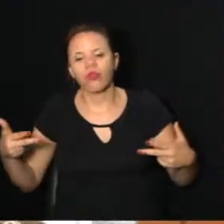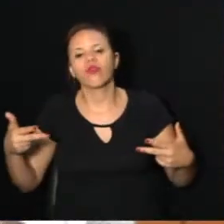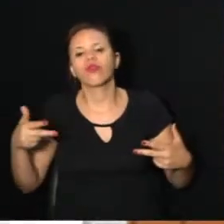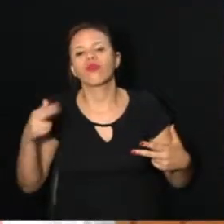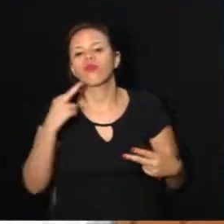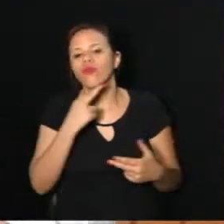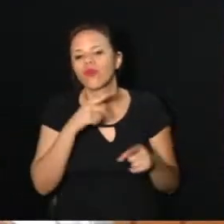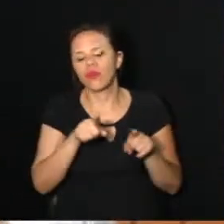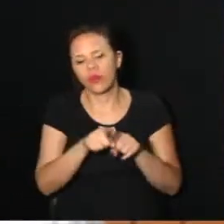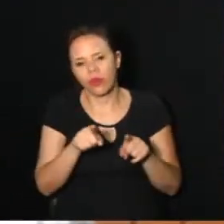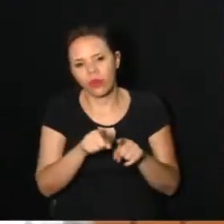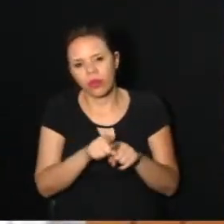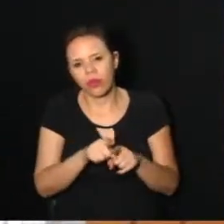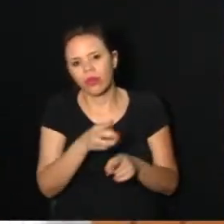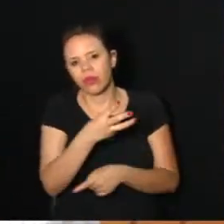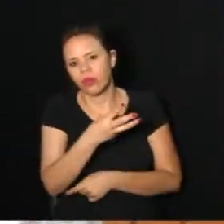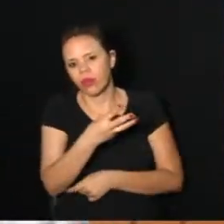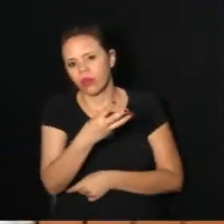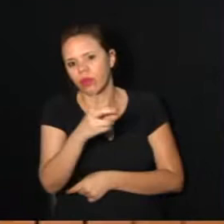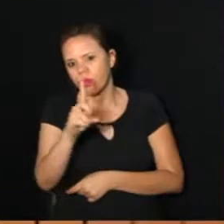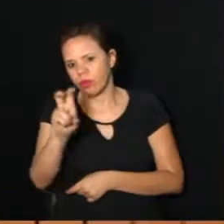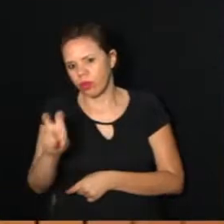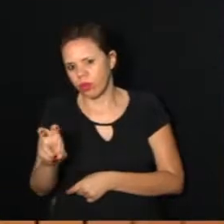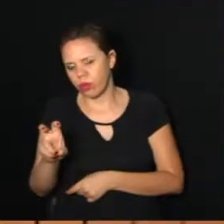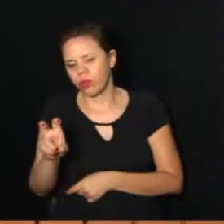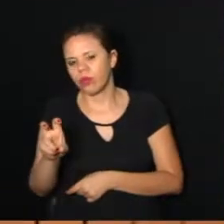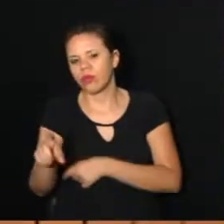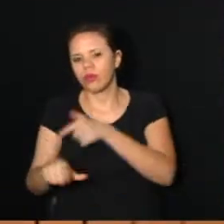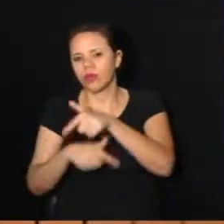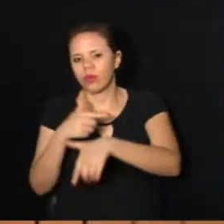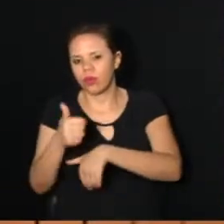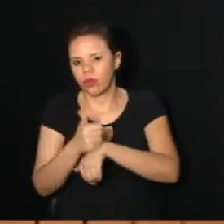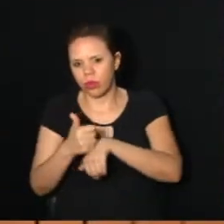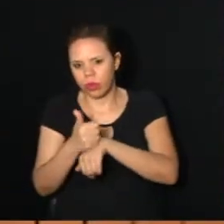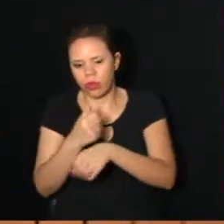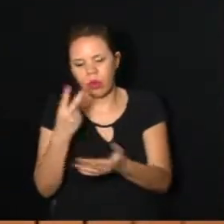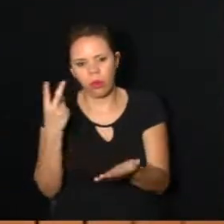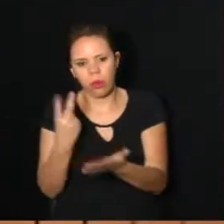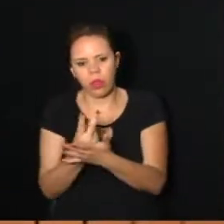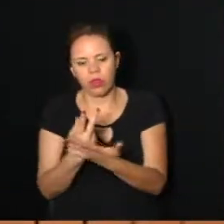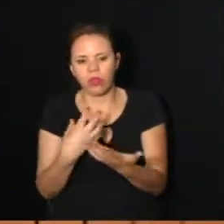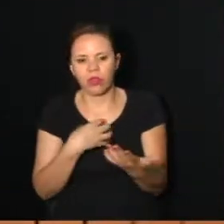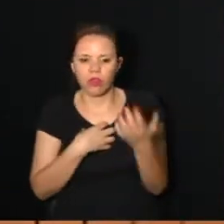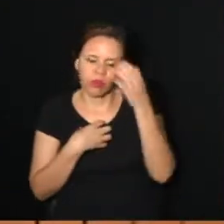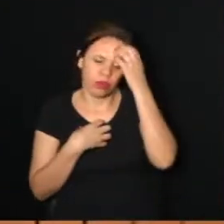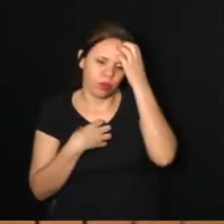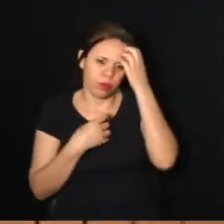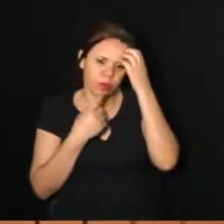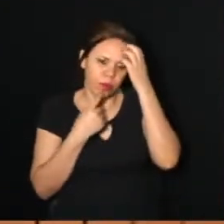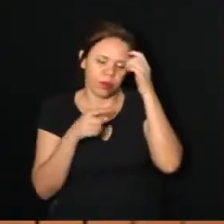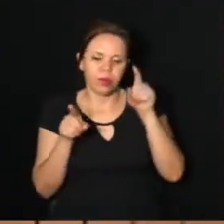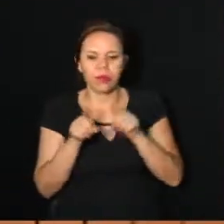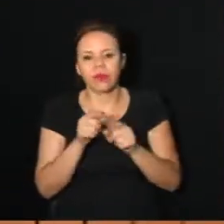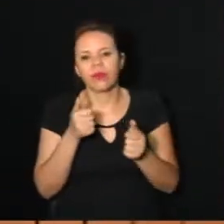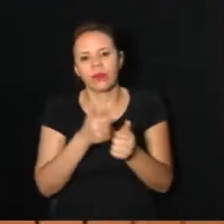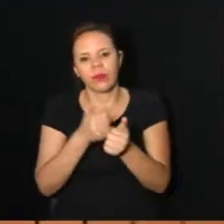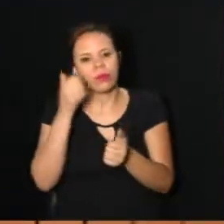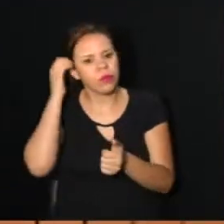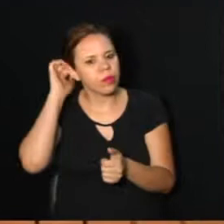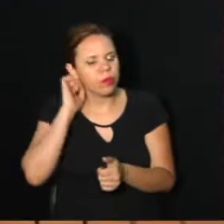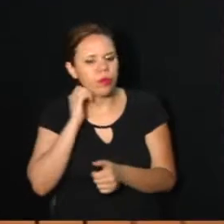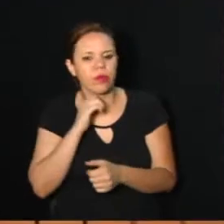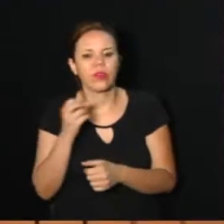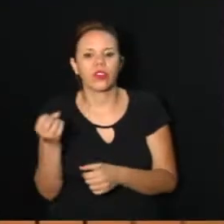plastifica, né? 315 atividades. No mesmo sentido, Campinas também deve andar por aí, criando um